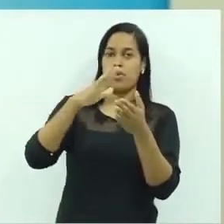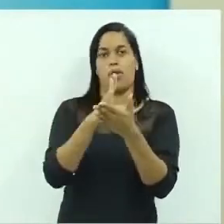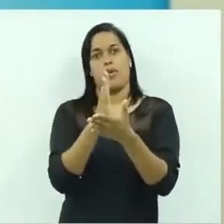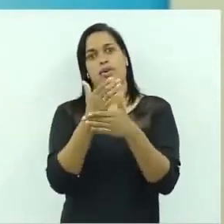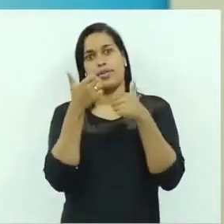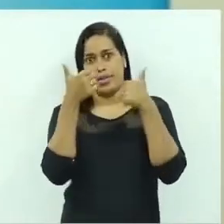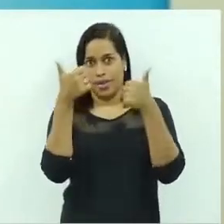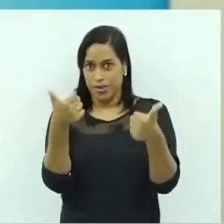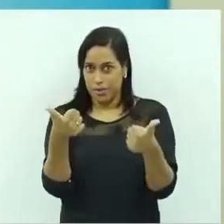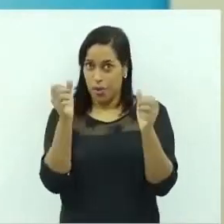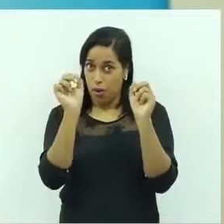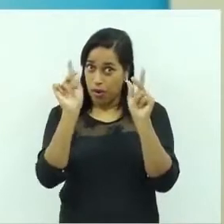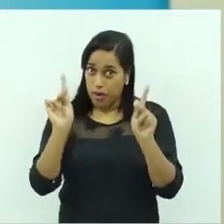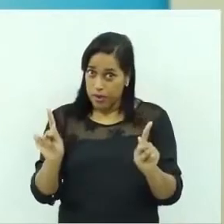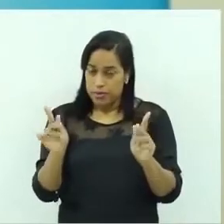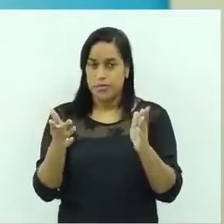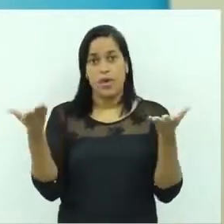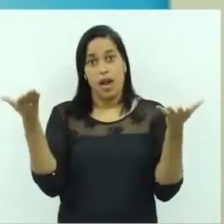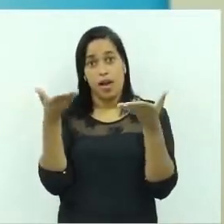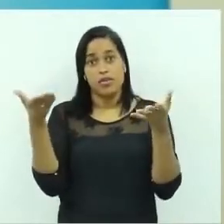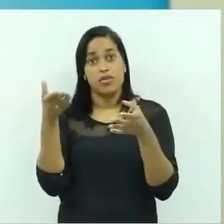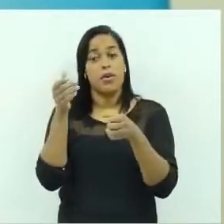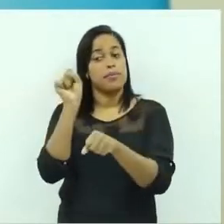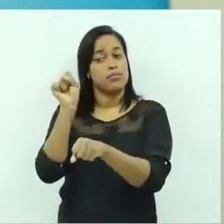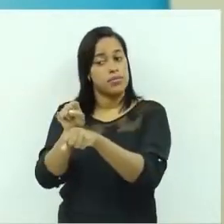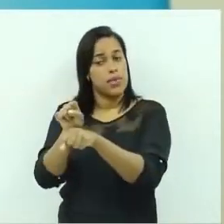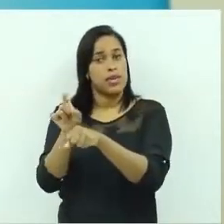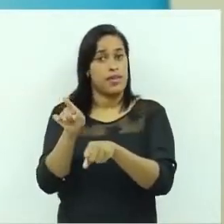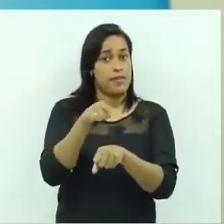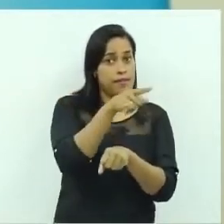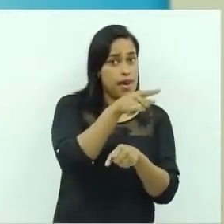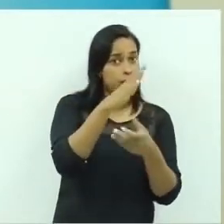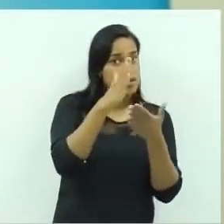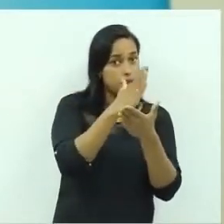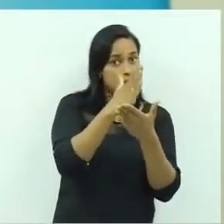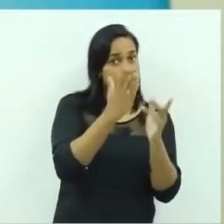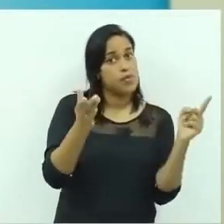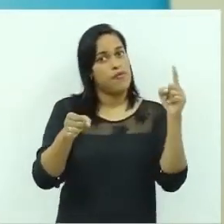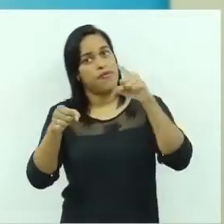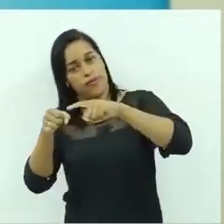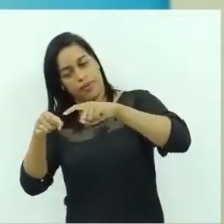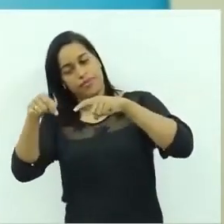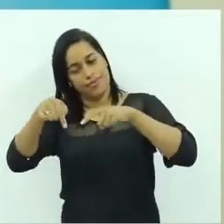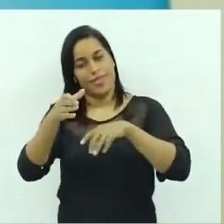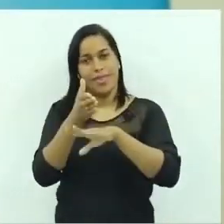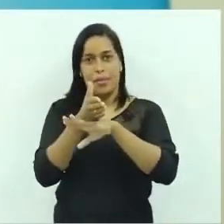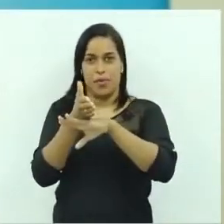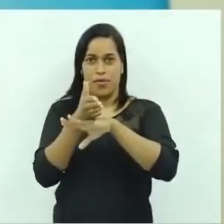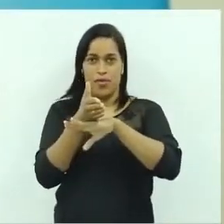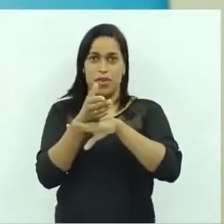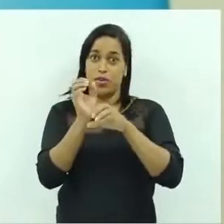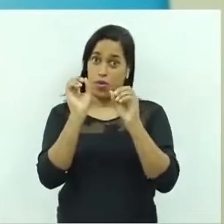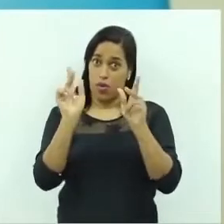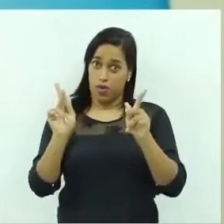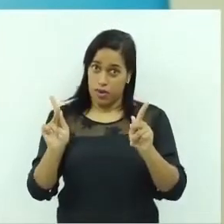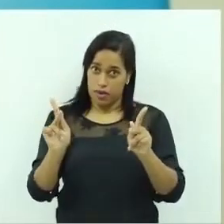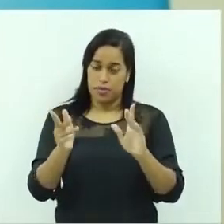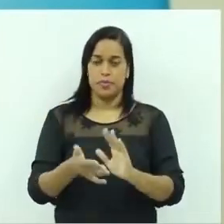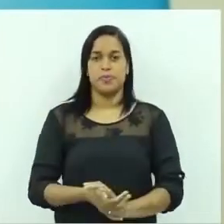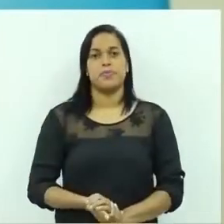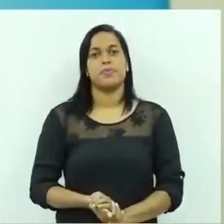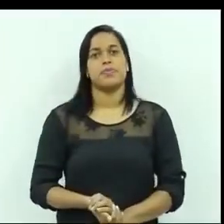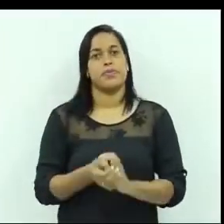certo? Vamos fazer esse bate-bola. Agora, você dá um pause aí, vai lá para o caderno e volta para esse vídeo no momento em que o caderno